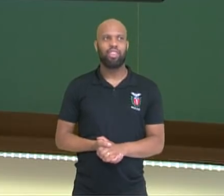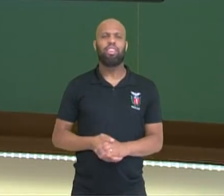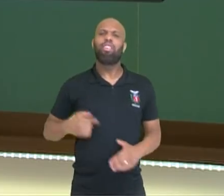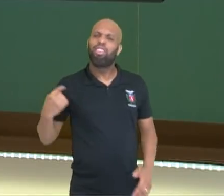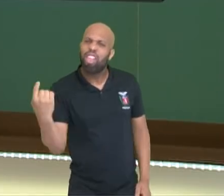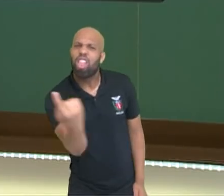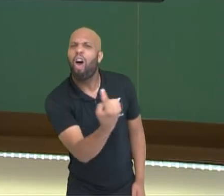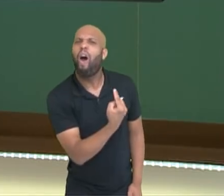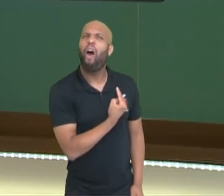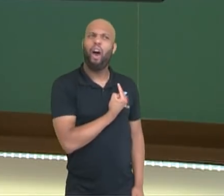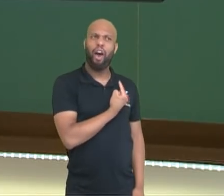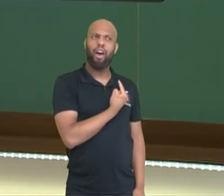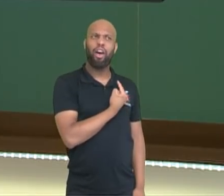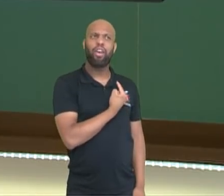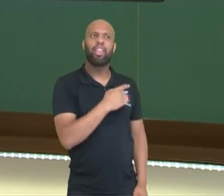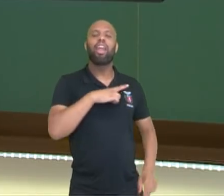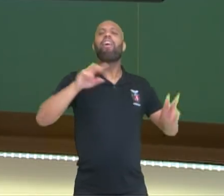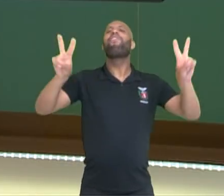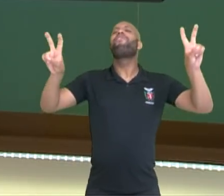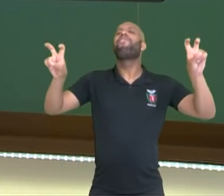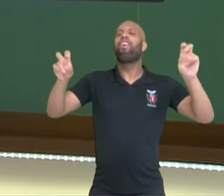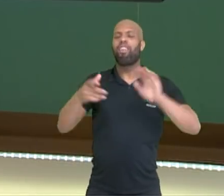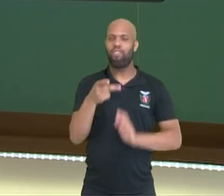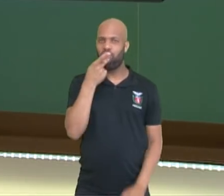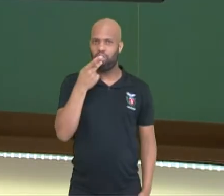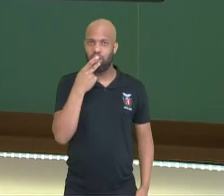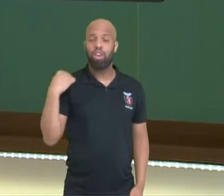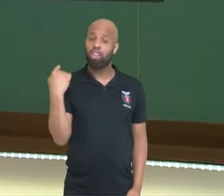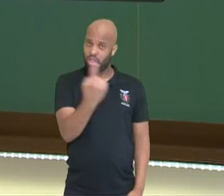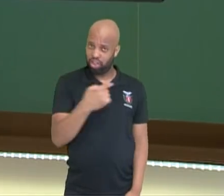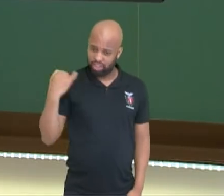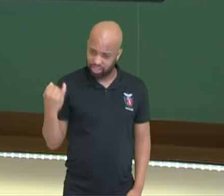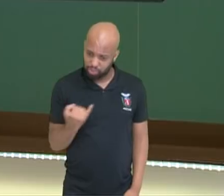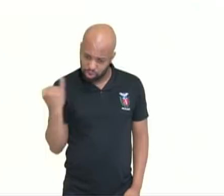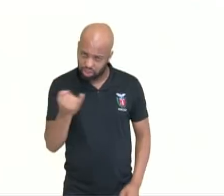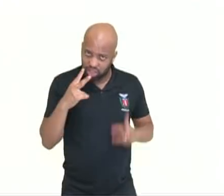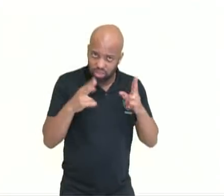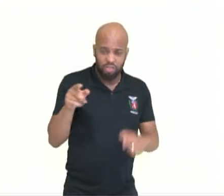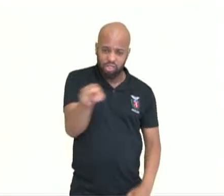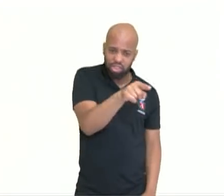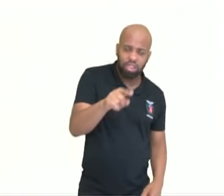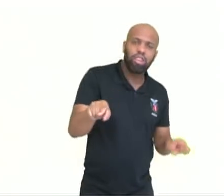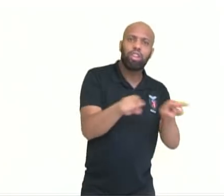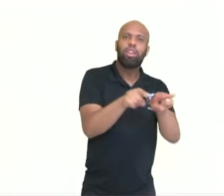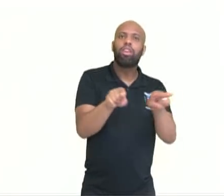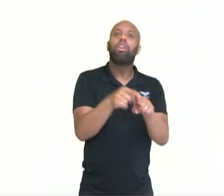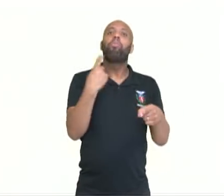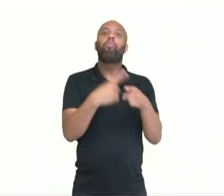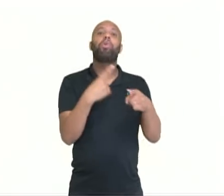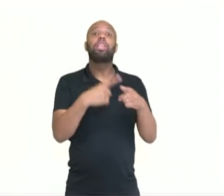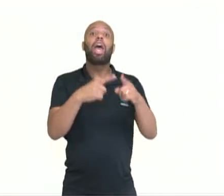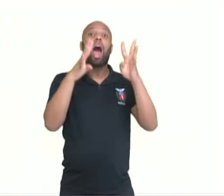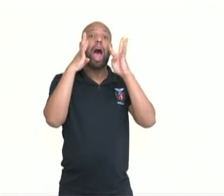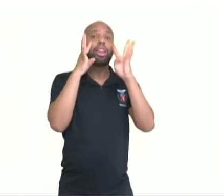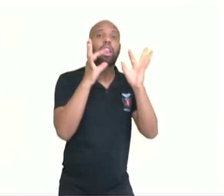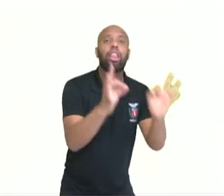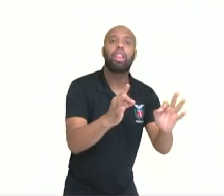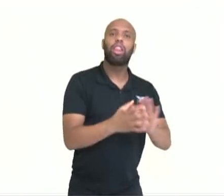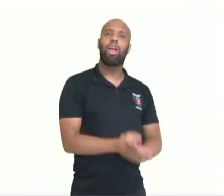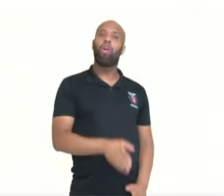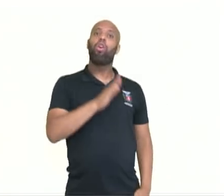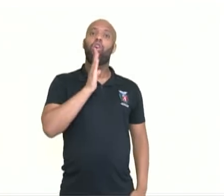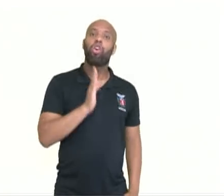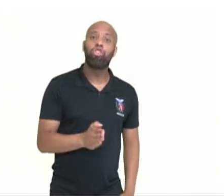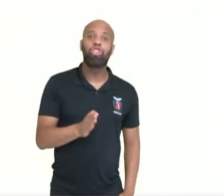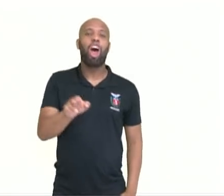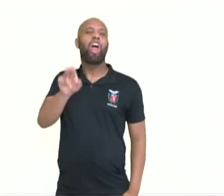nós, protestaram as aspas, somos tão importantes quanto vocês. Tanto que para chamar a atenção já nos